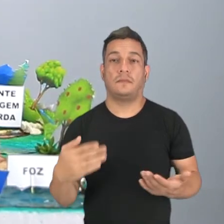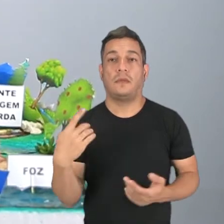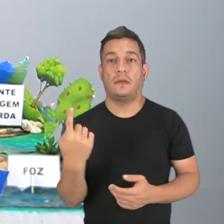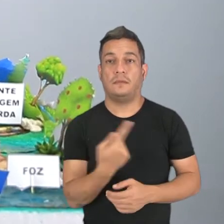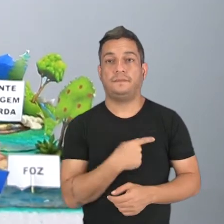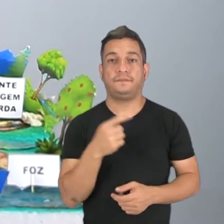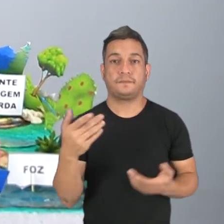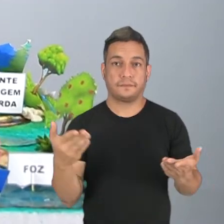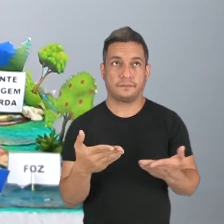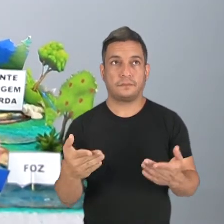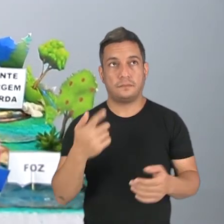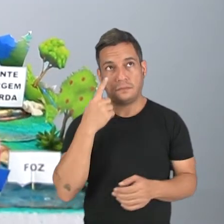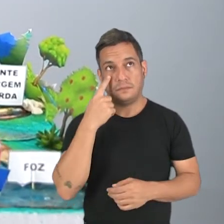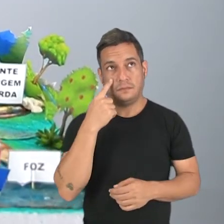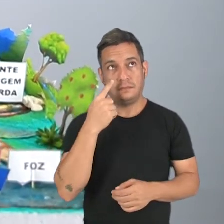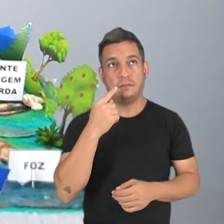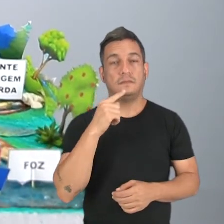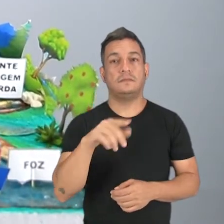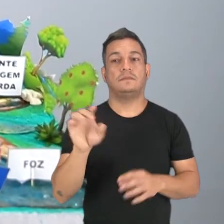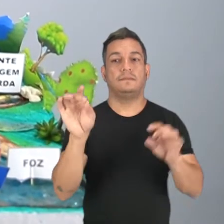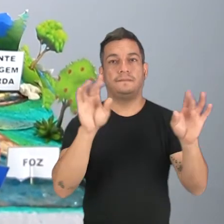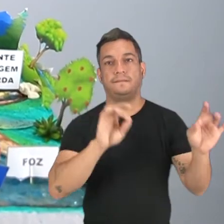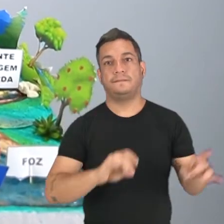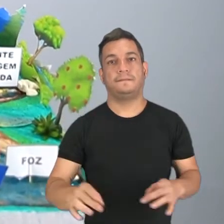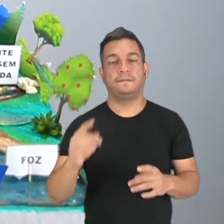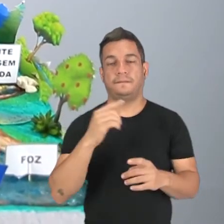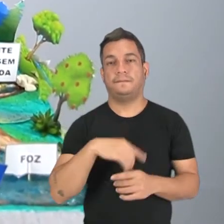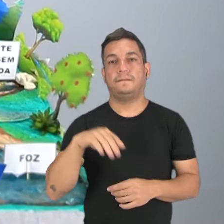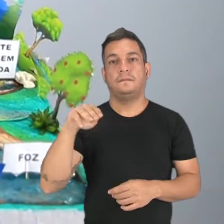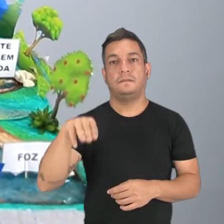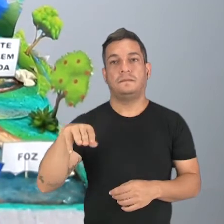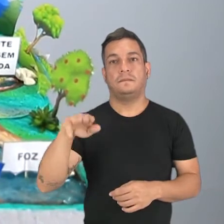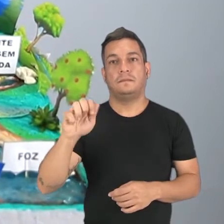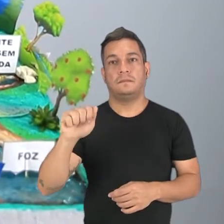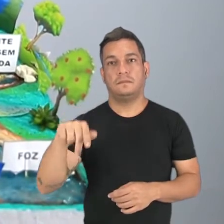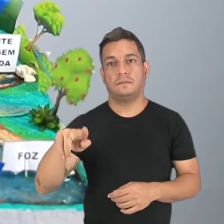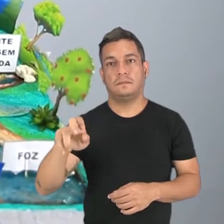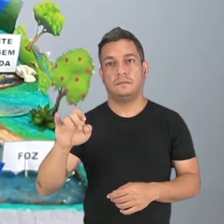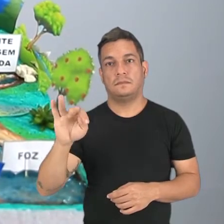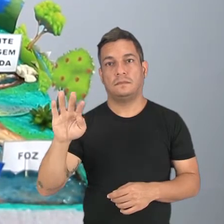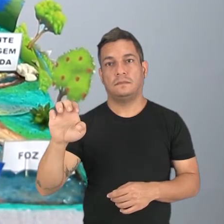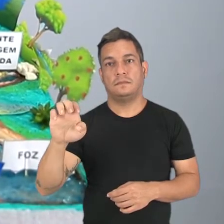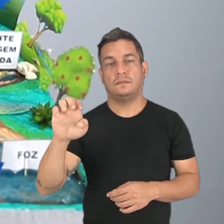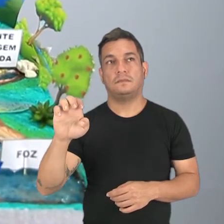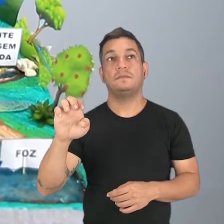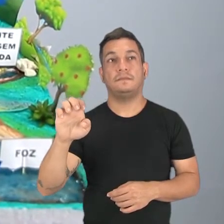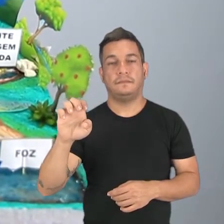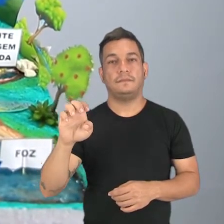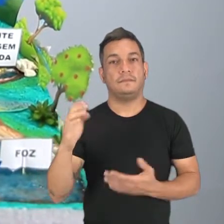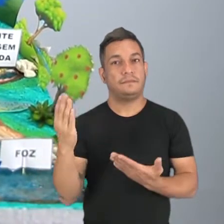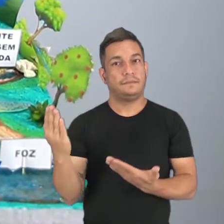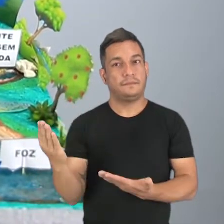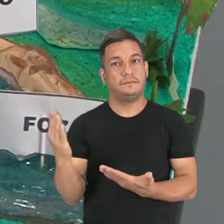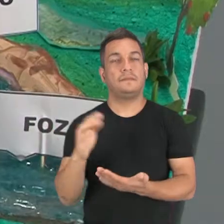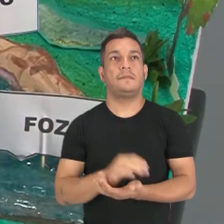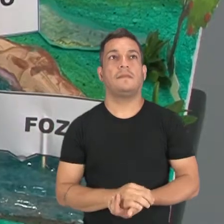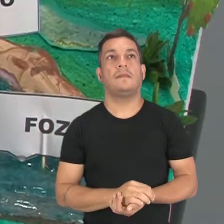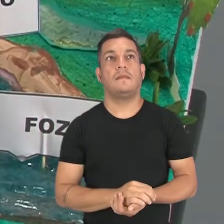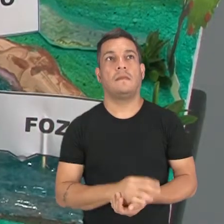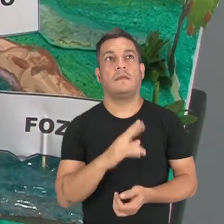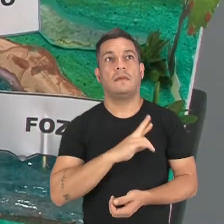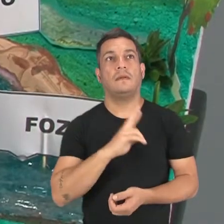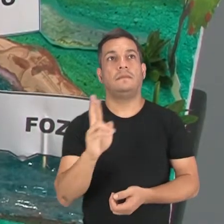dar uma olhada bem especial na nossa maquete, a nossa maquete que